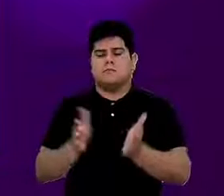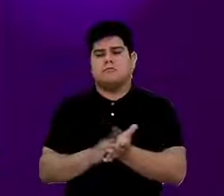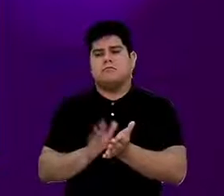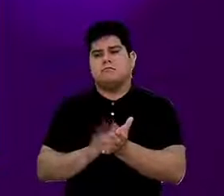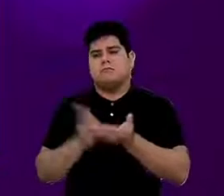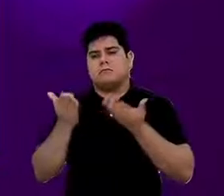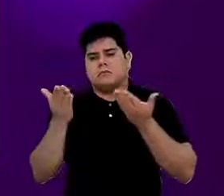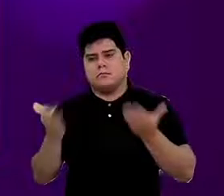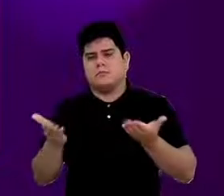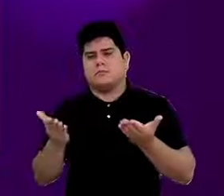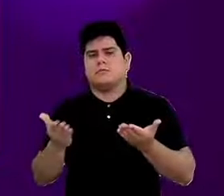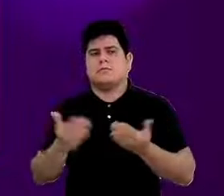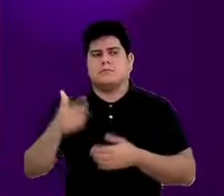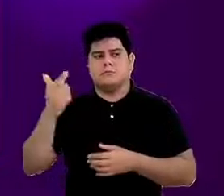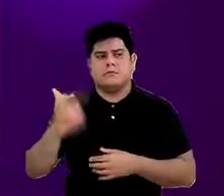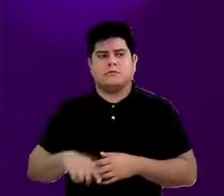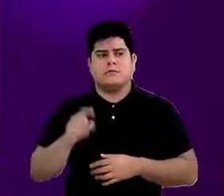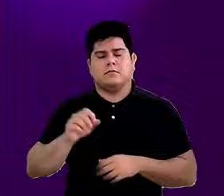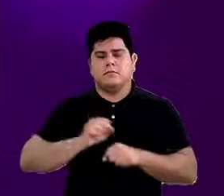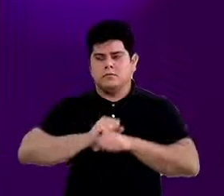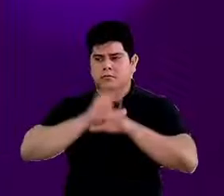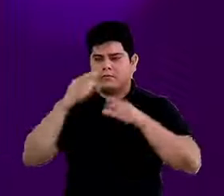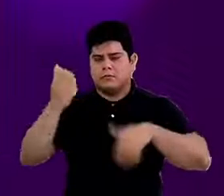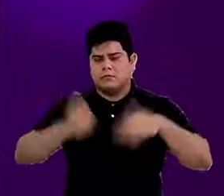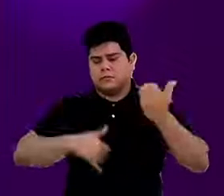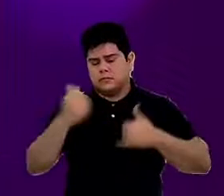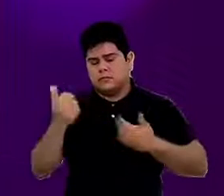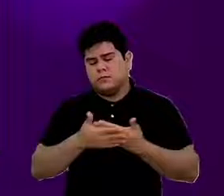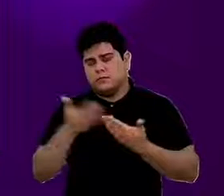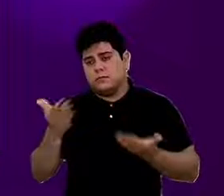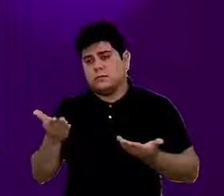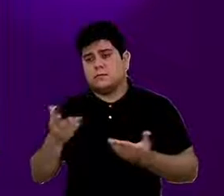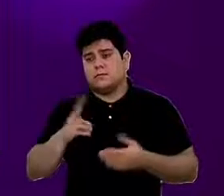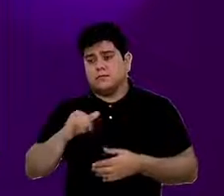parabenizar por mais uma brilhante apresentação. E a